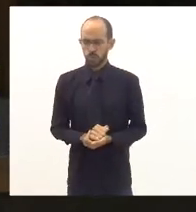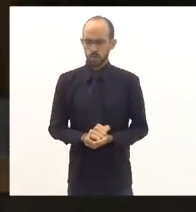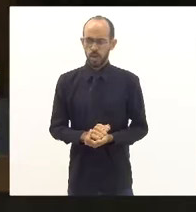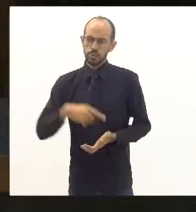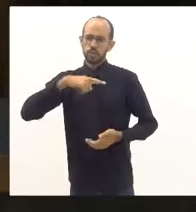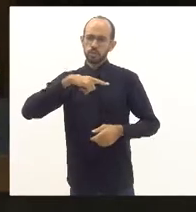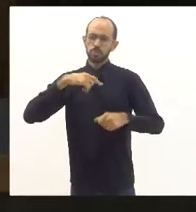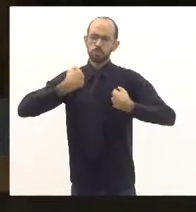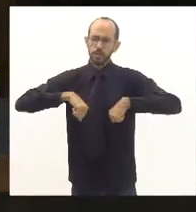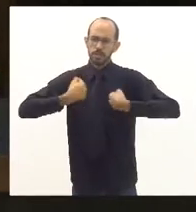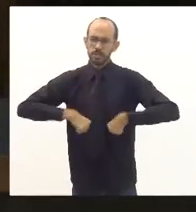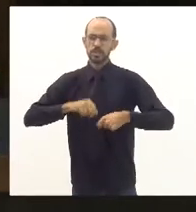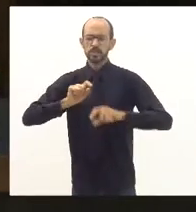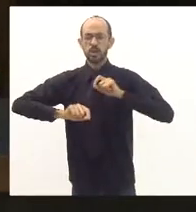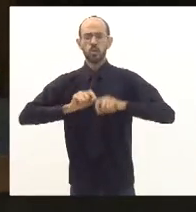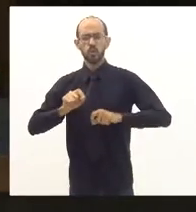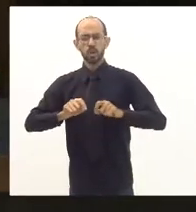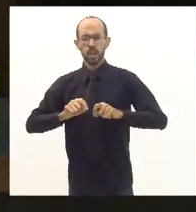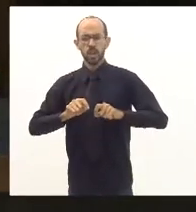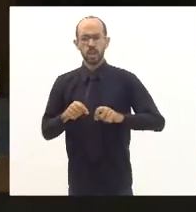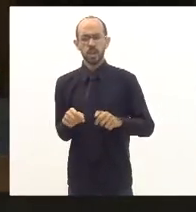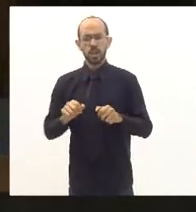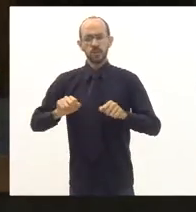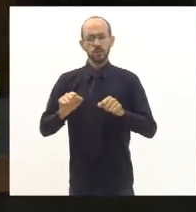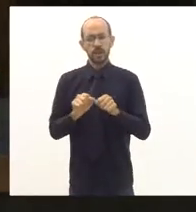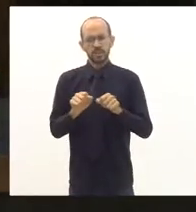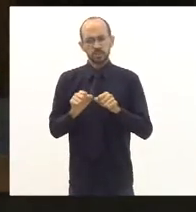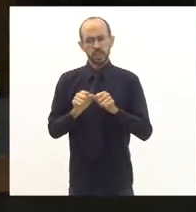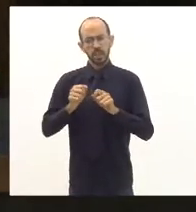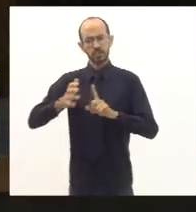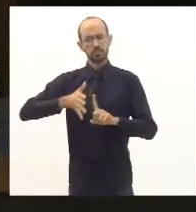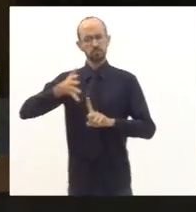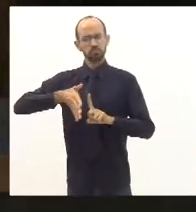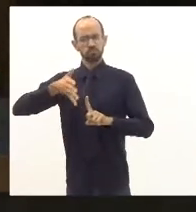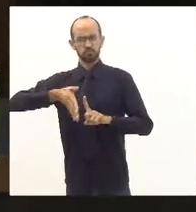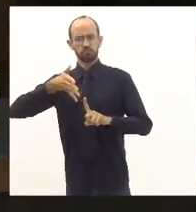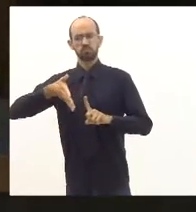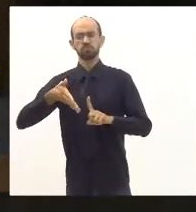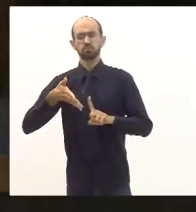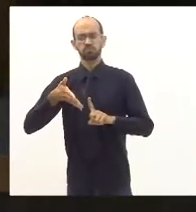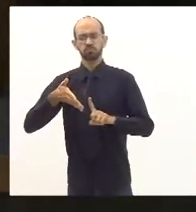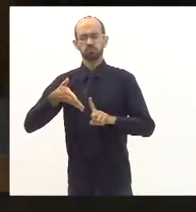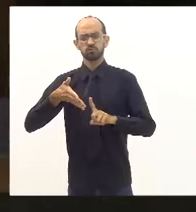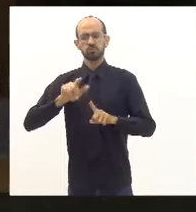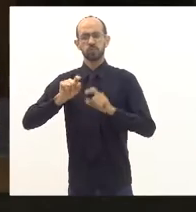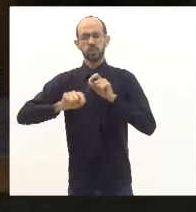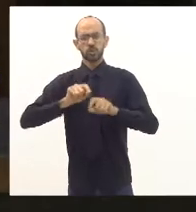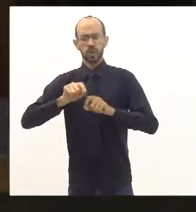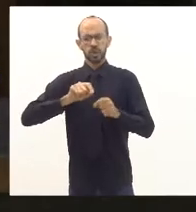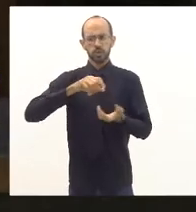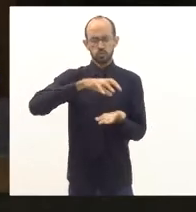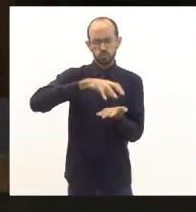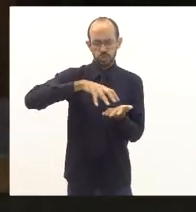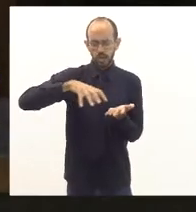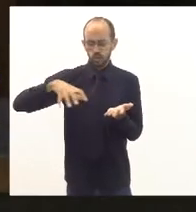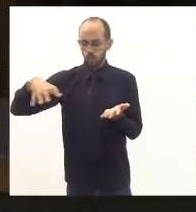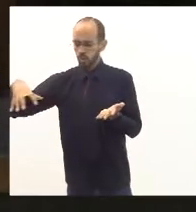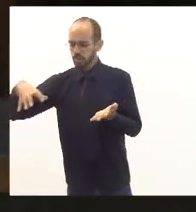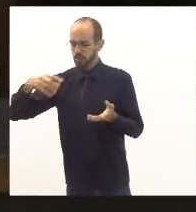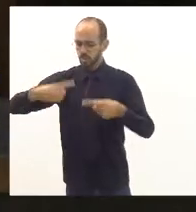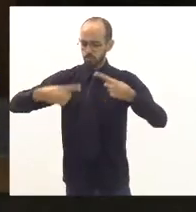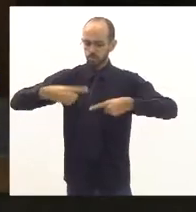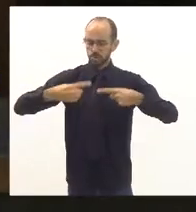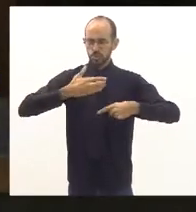tem que efetivamente construir esse debate da intersetorialidade das políticas